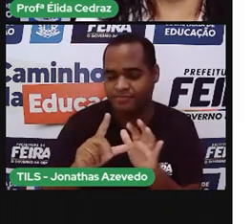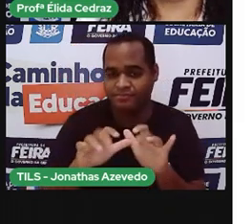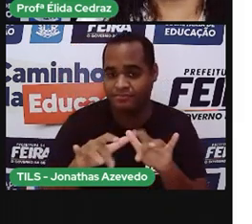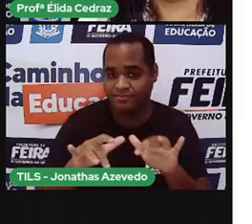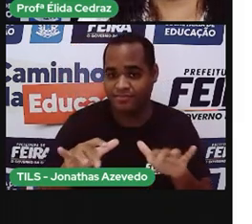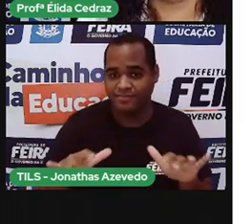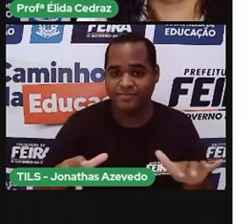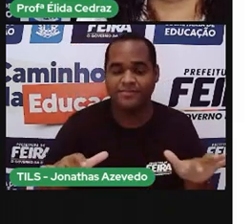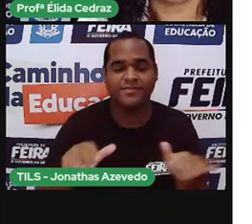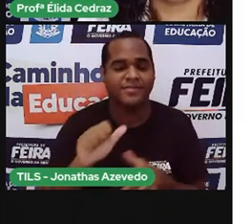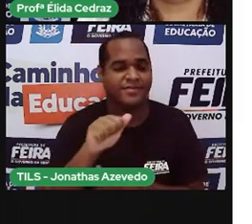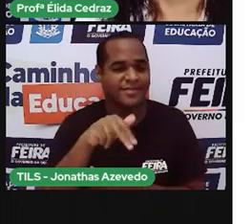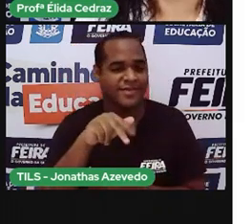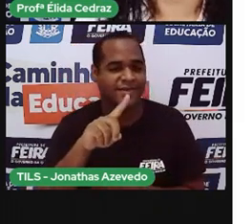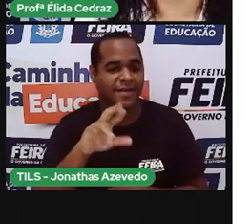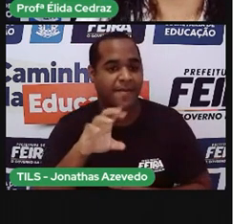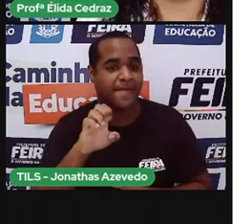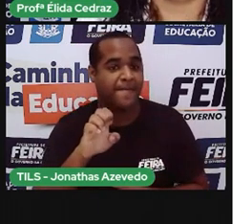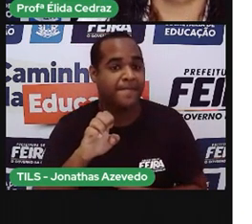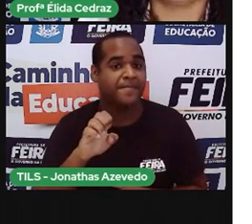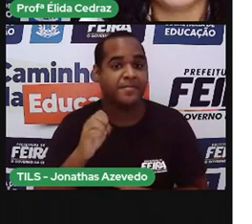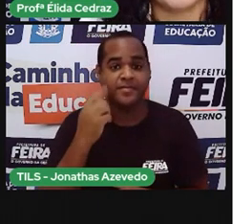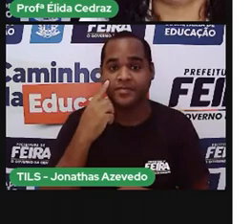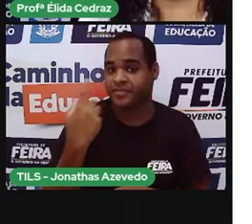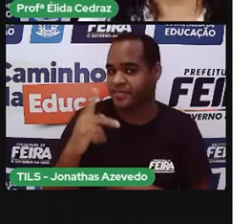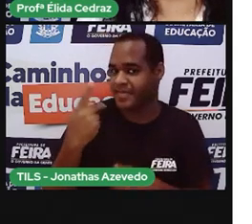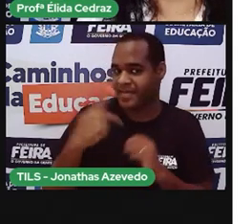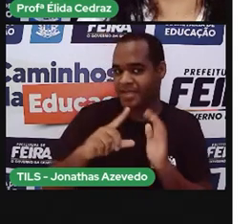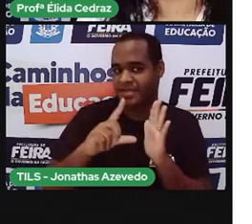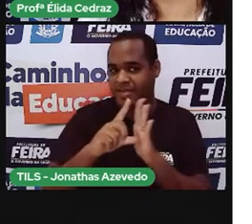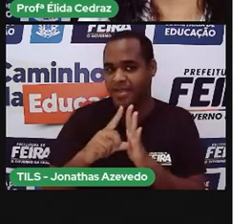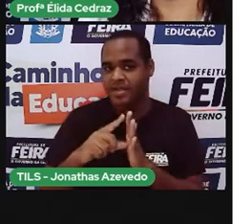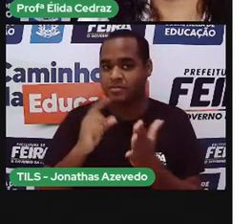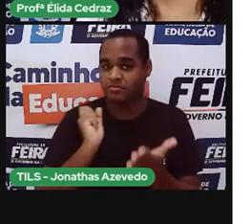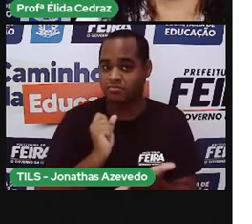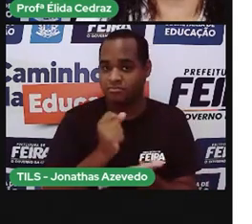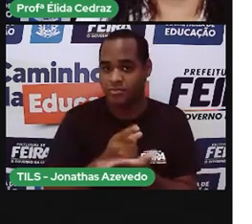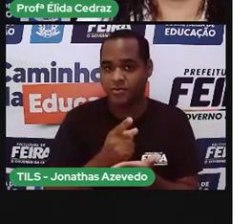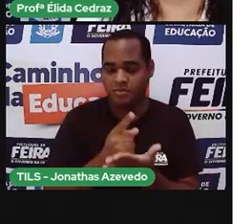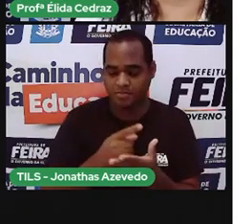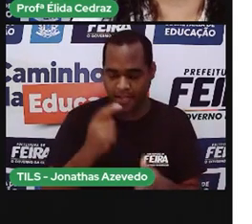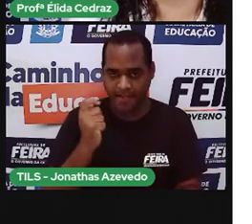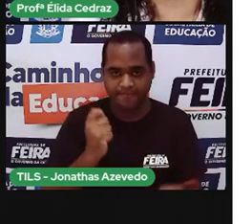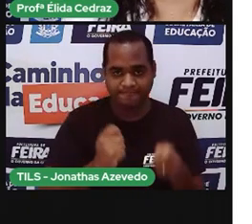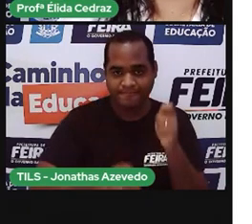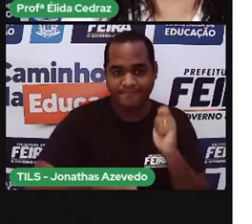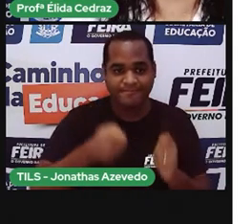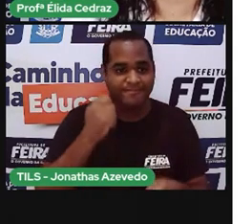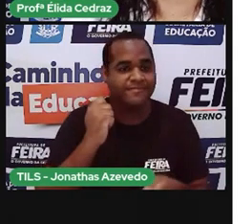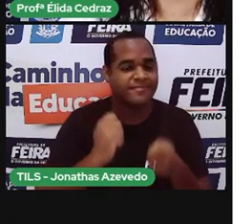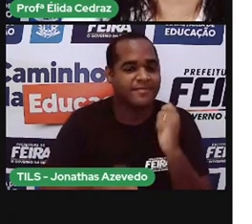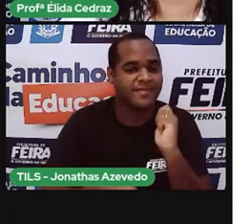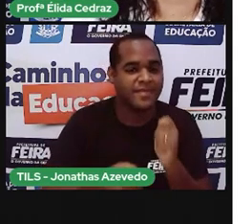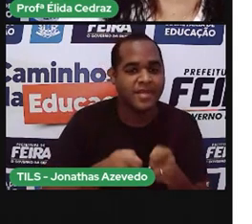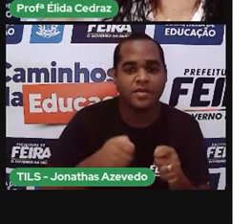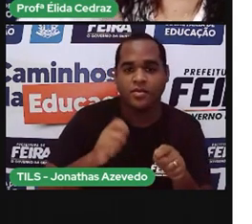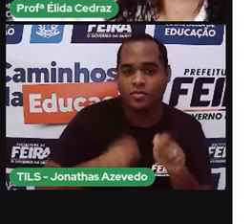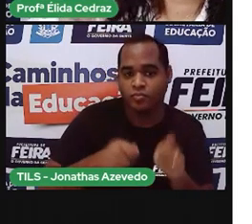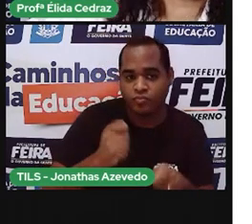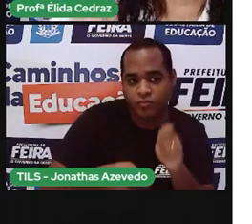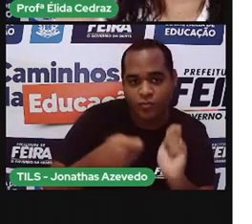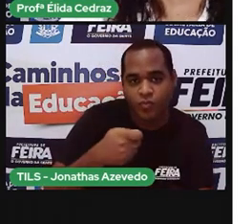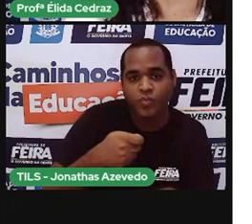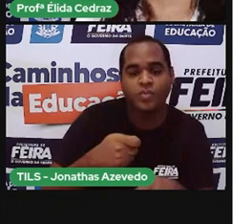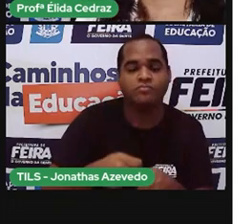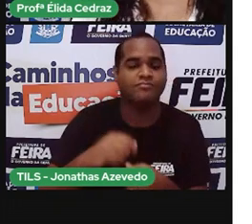na loja do Mestre André, foi na loja do Mestre André que eu comprei um tamborzinho,